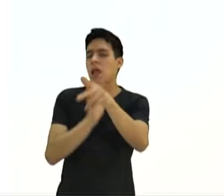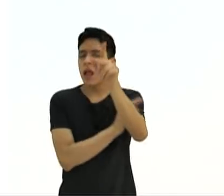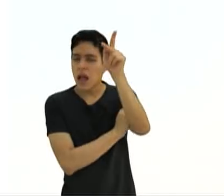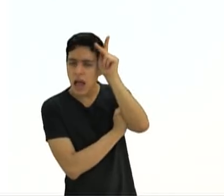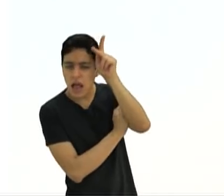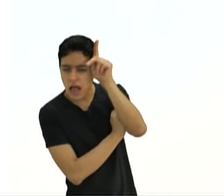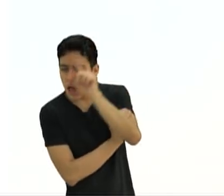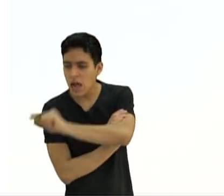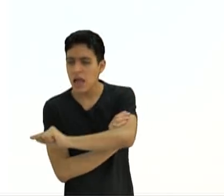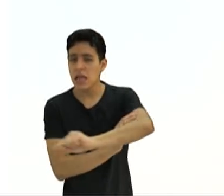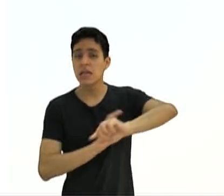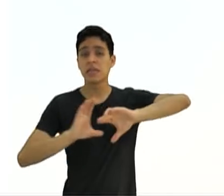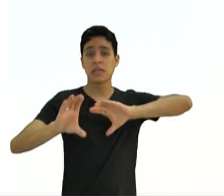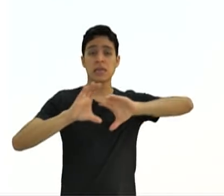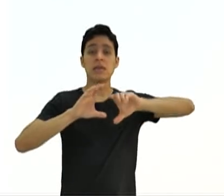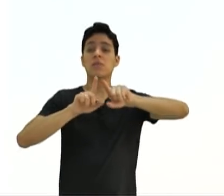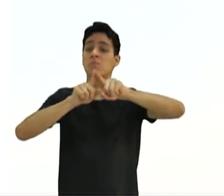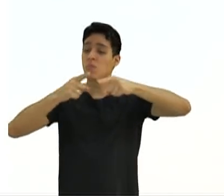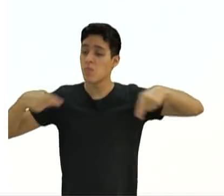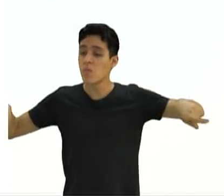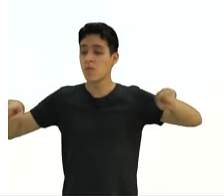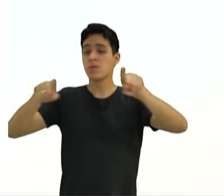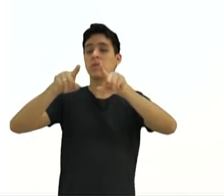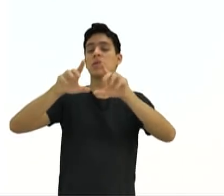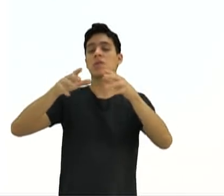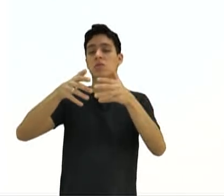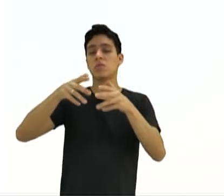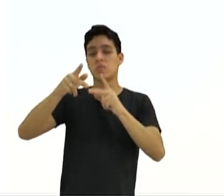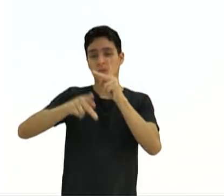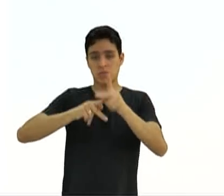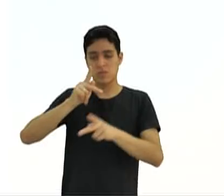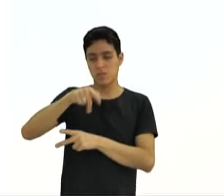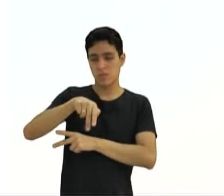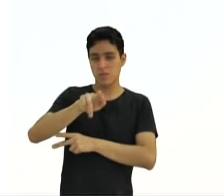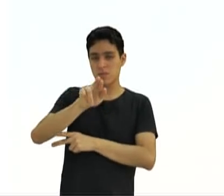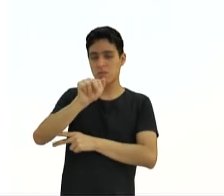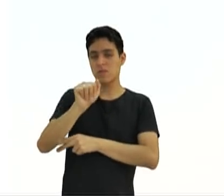músicas Guarani nesse álbum, tá?